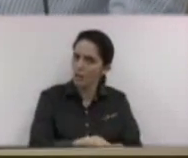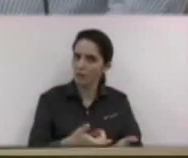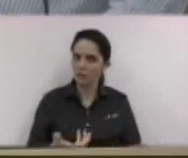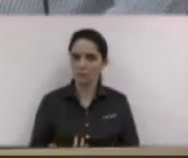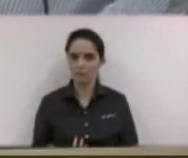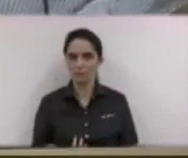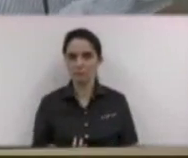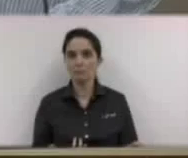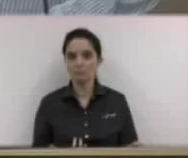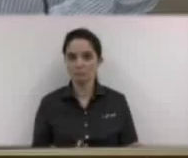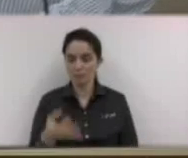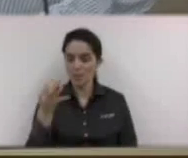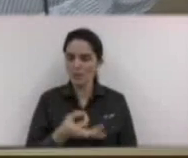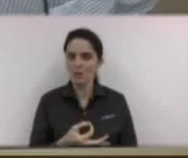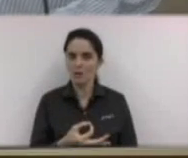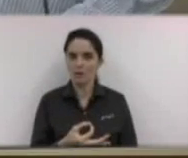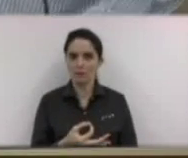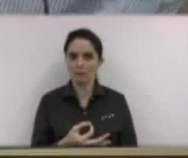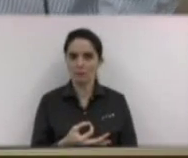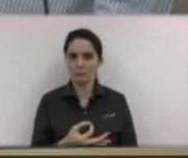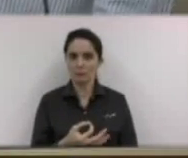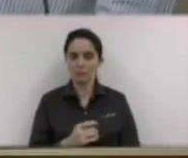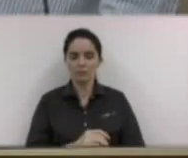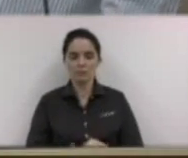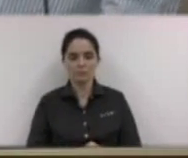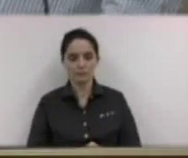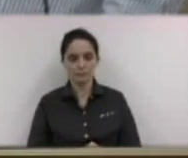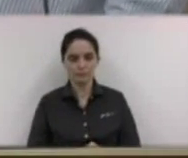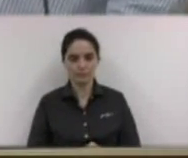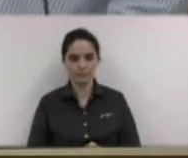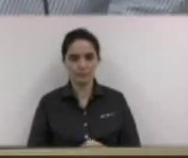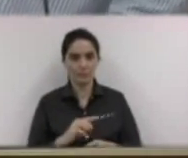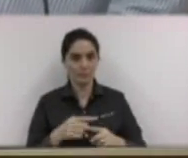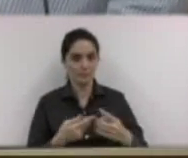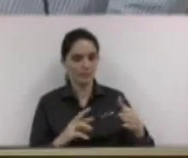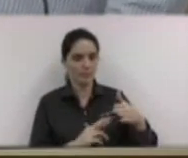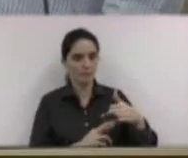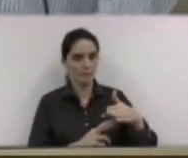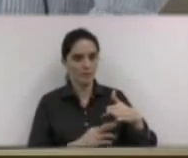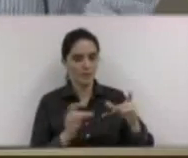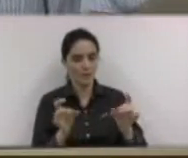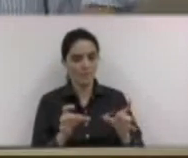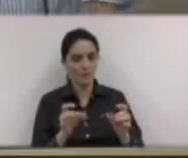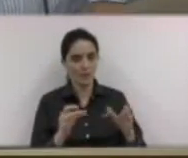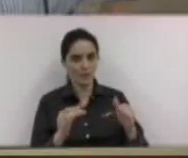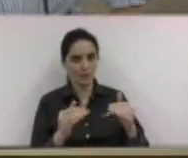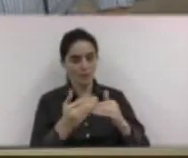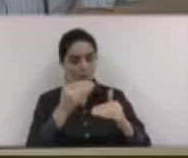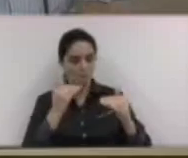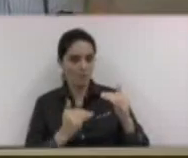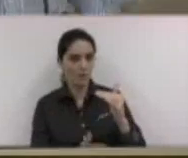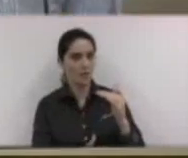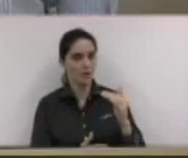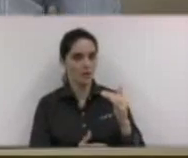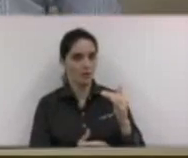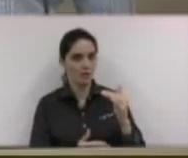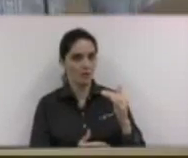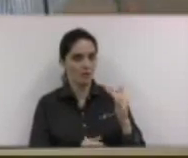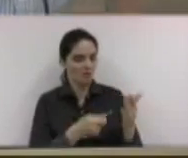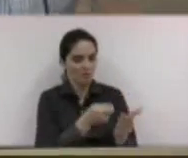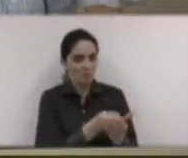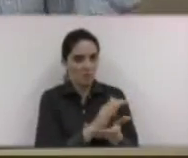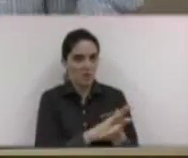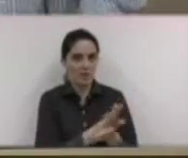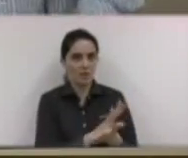não querer, nós temos que pagar. Querer vender uma coisa mais em conta sem pagar nada é muito fácil. Eu quero ver ficar o mês todo com as